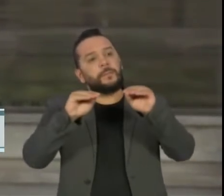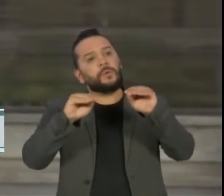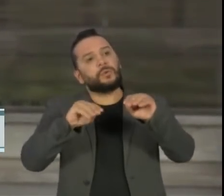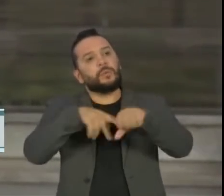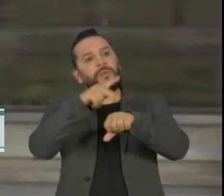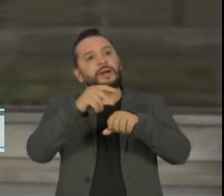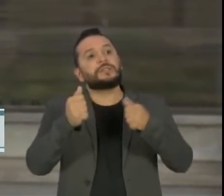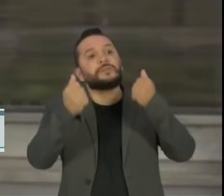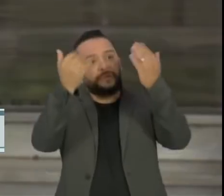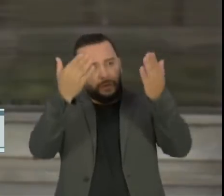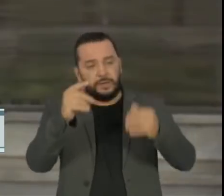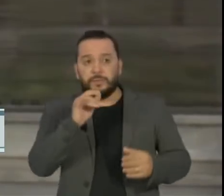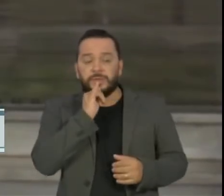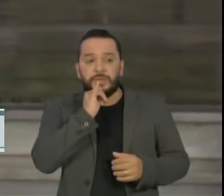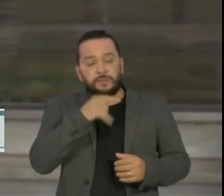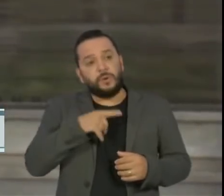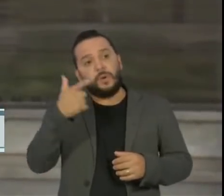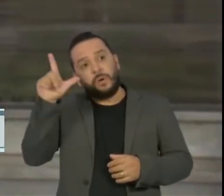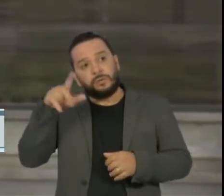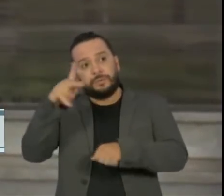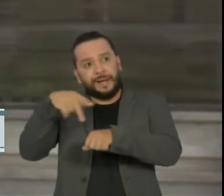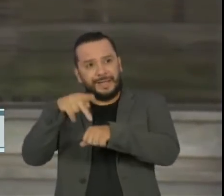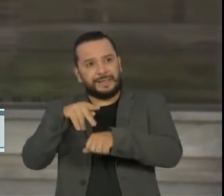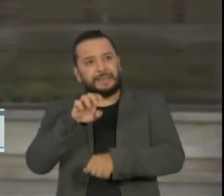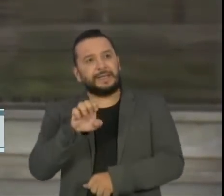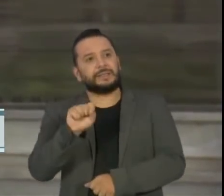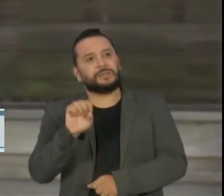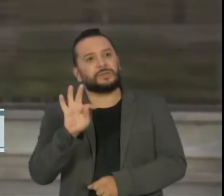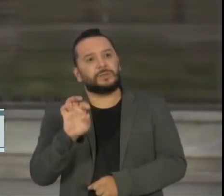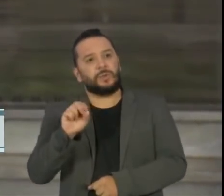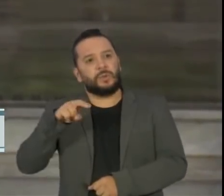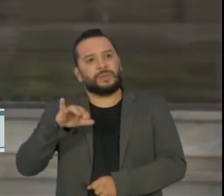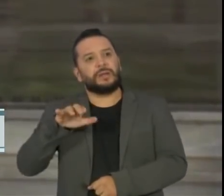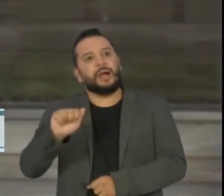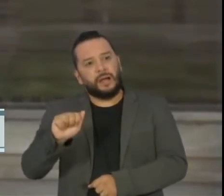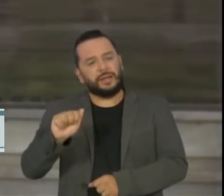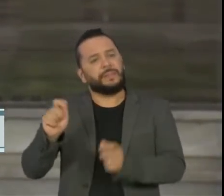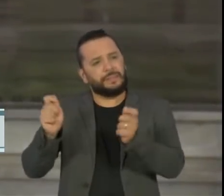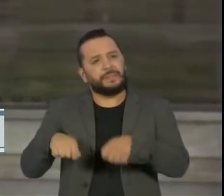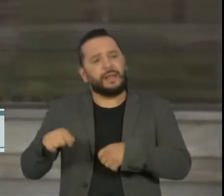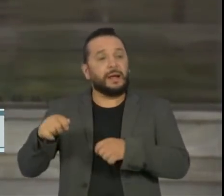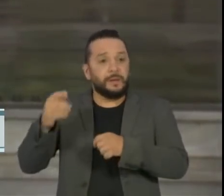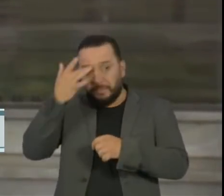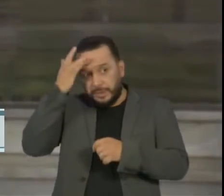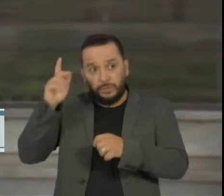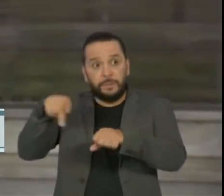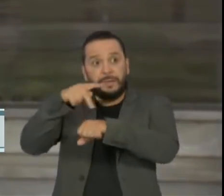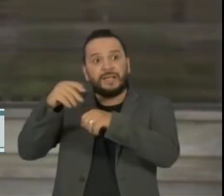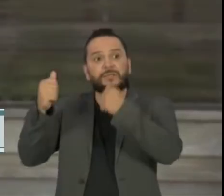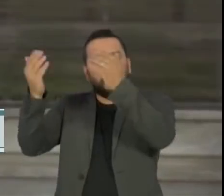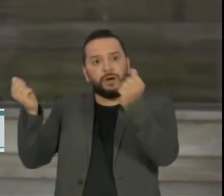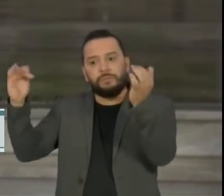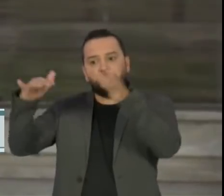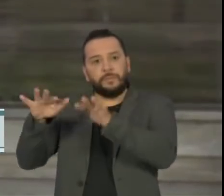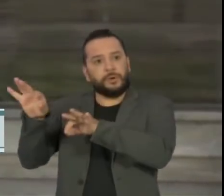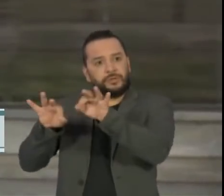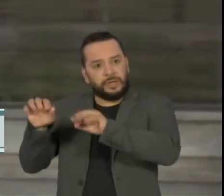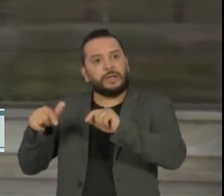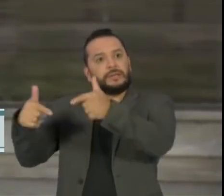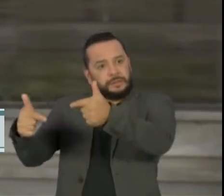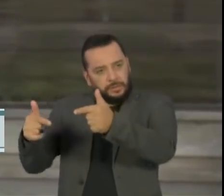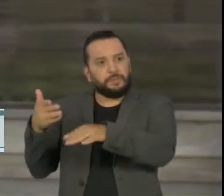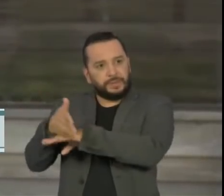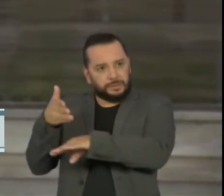referência nisso. Se pessoas de fora também podem participar virtualmente desse programa. E aproveitando a presença do General